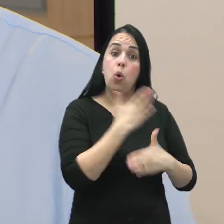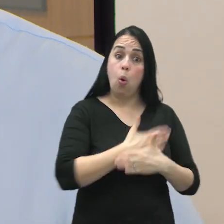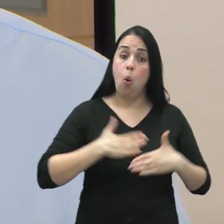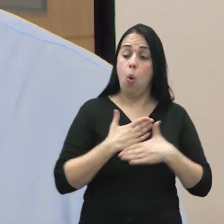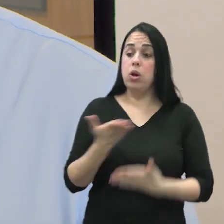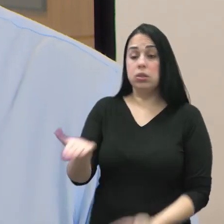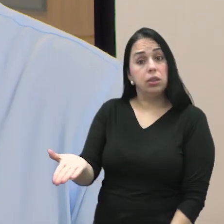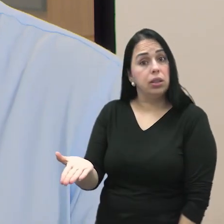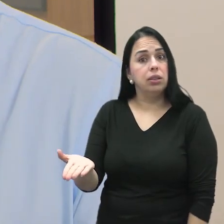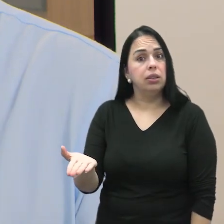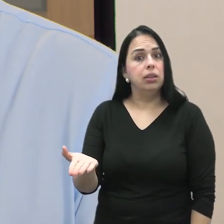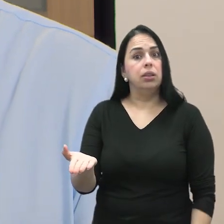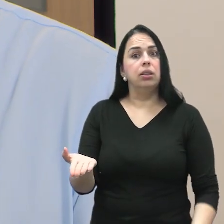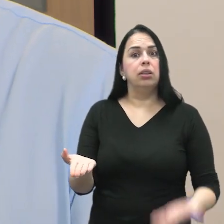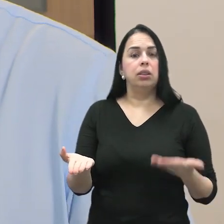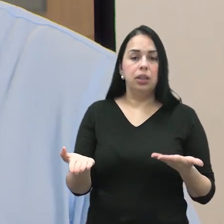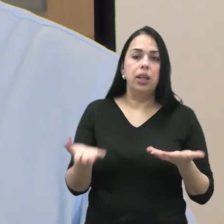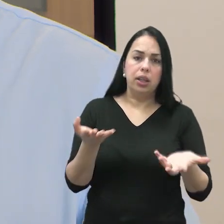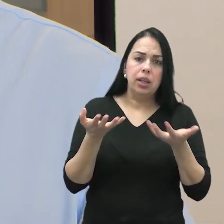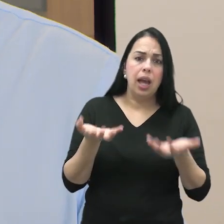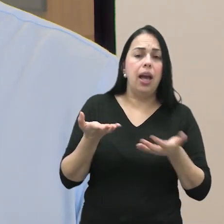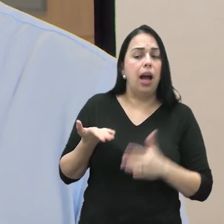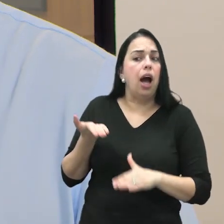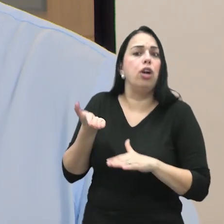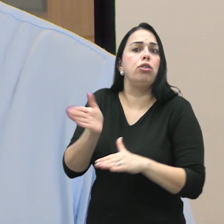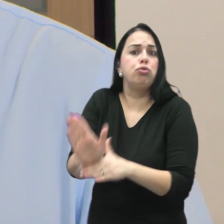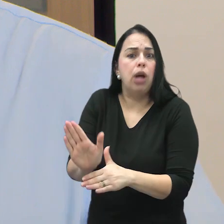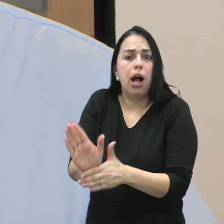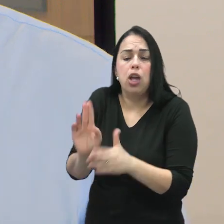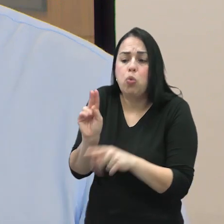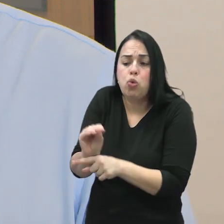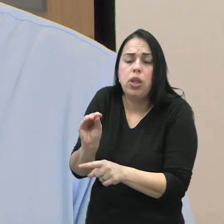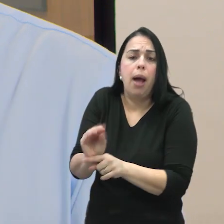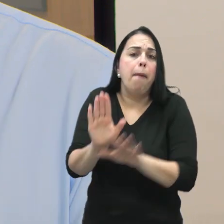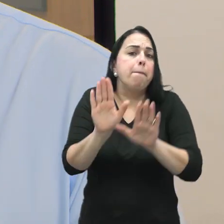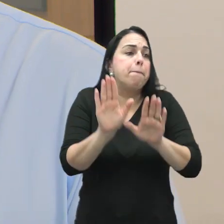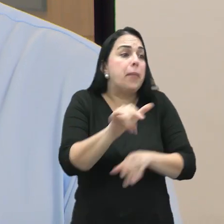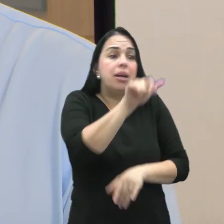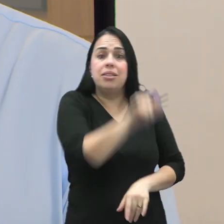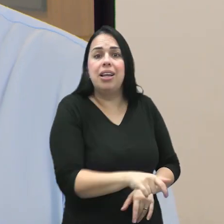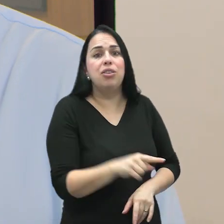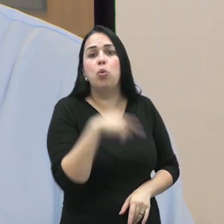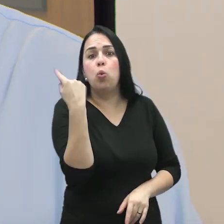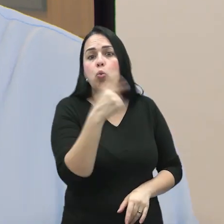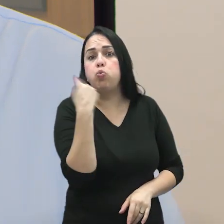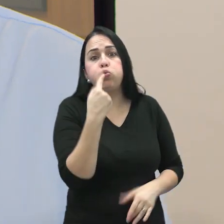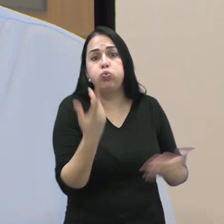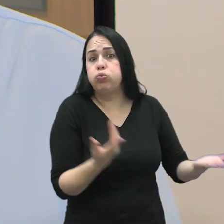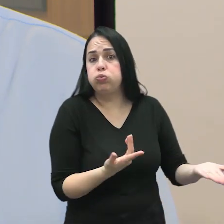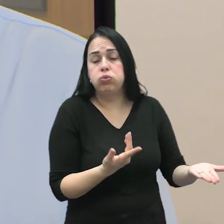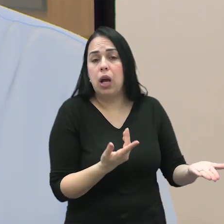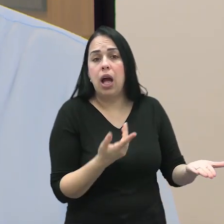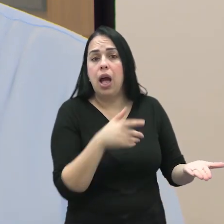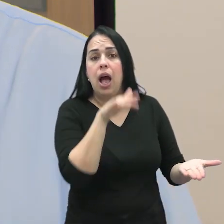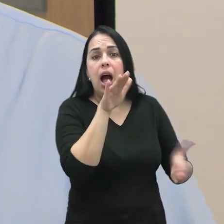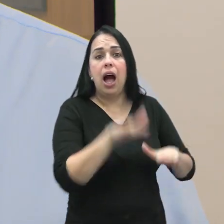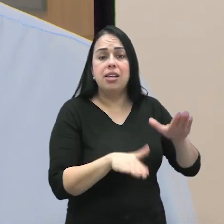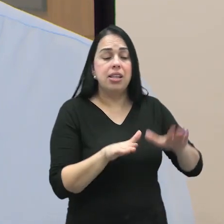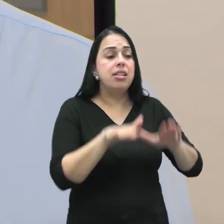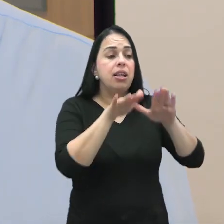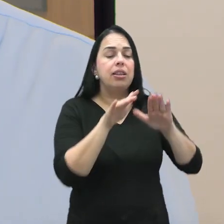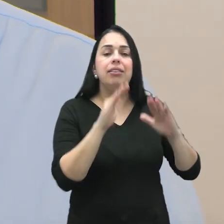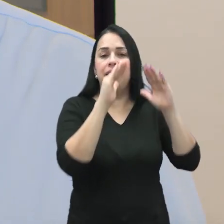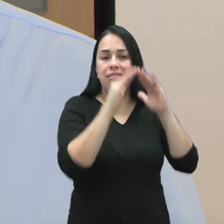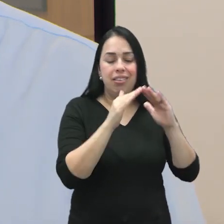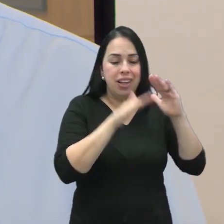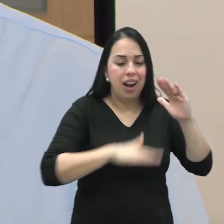que gostam da causa animal, que gostariam de fazer mais por eles. Porém, essas pessoas de repente